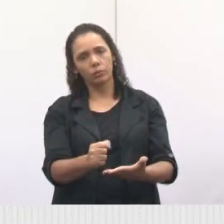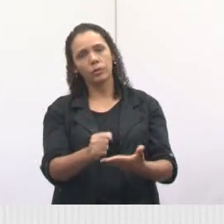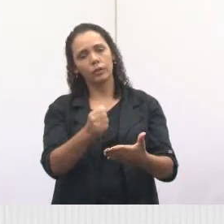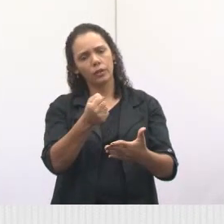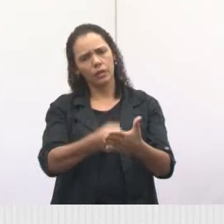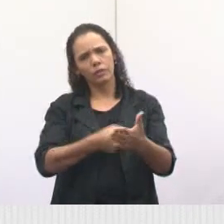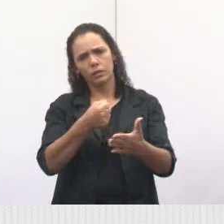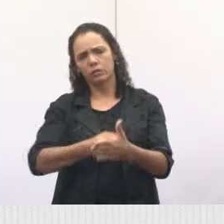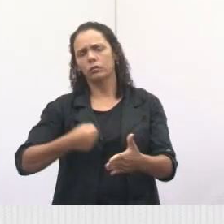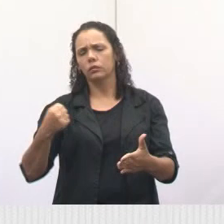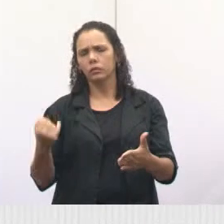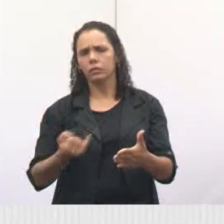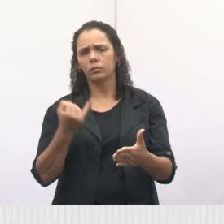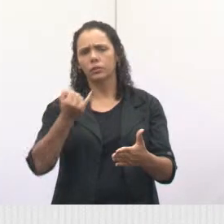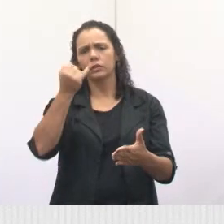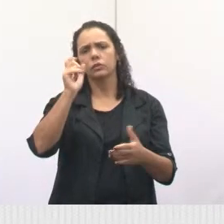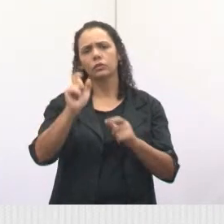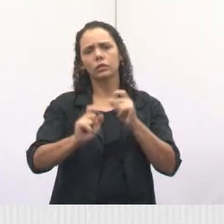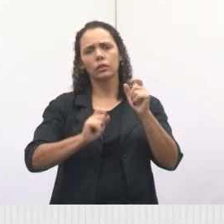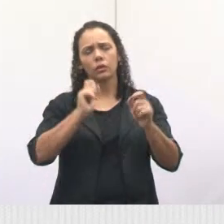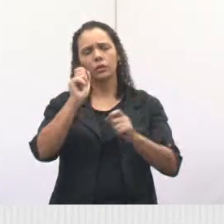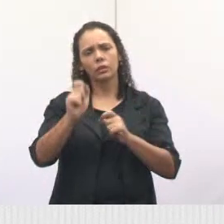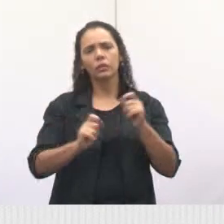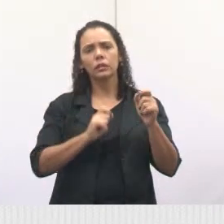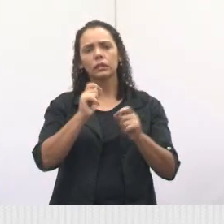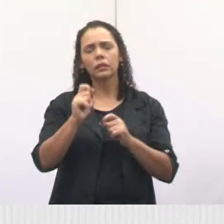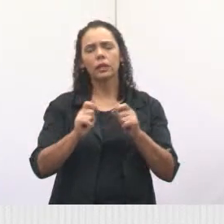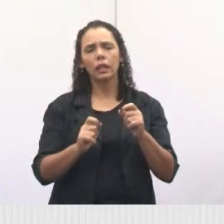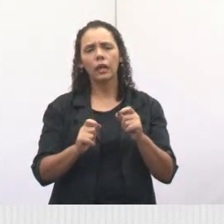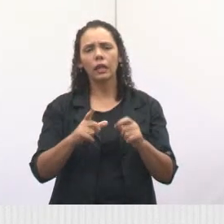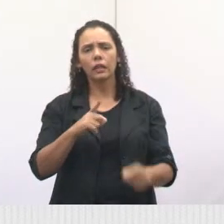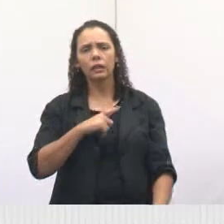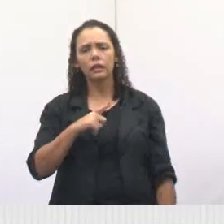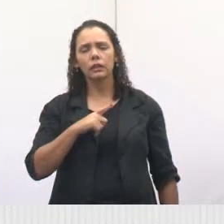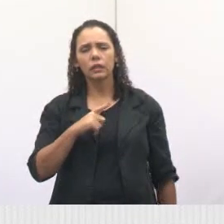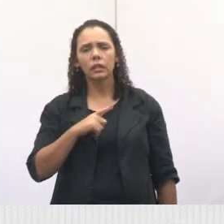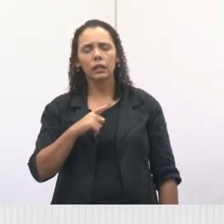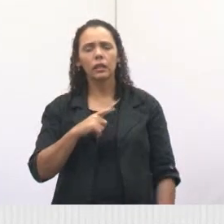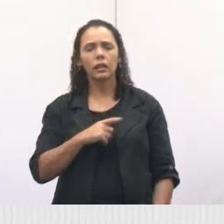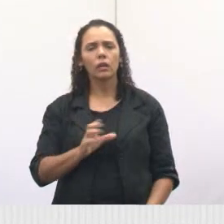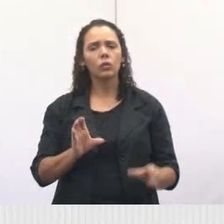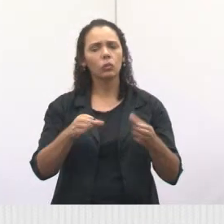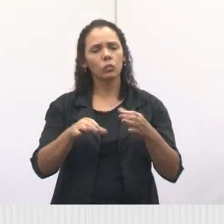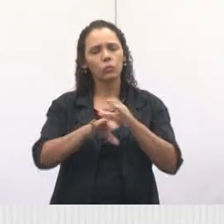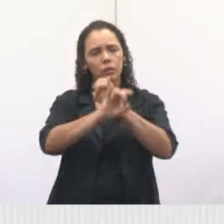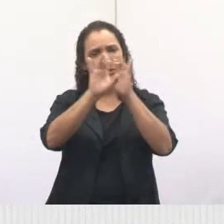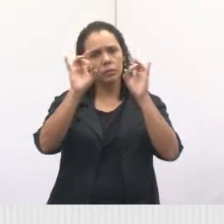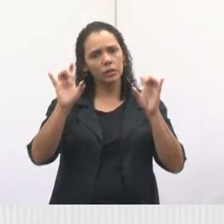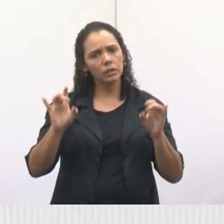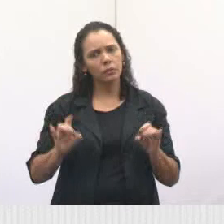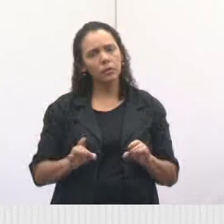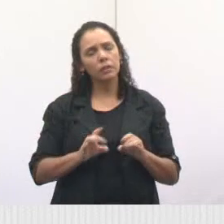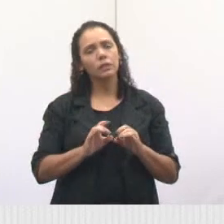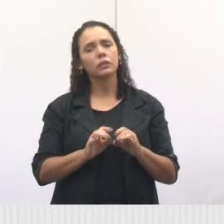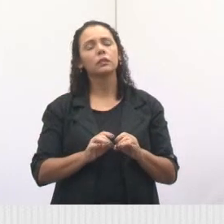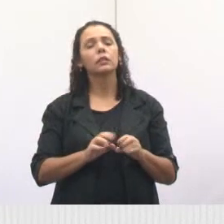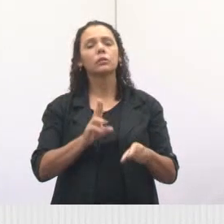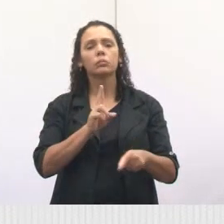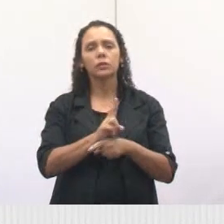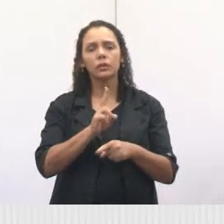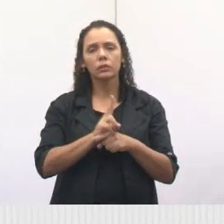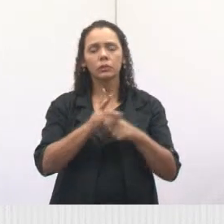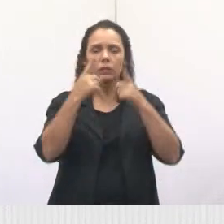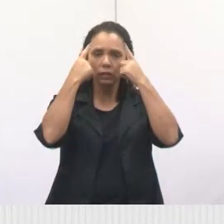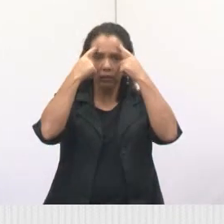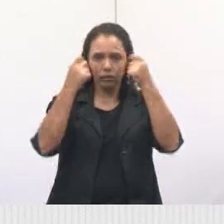grande luta que é buscar a instalação de uma vara especializada em violência contra a mulher no nosso